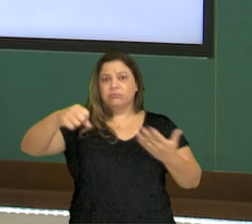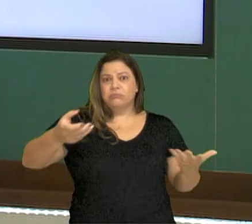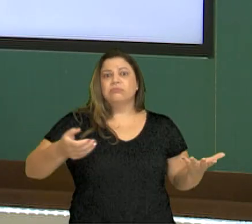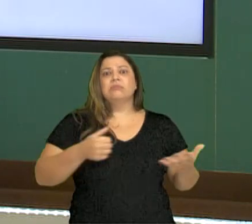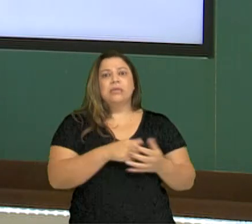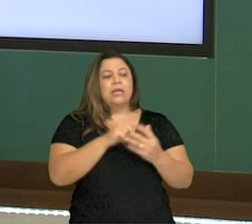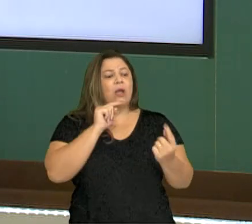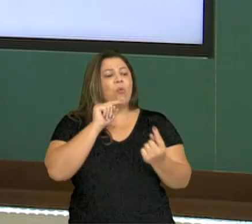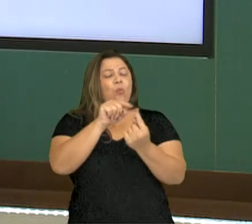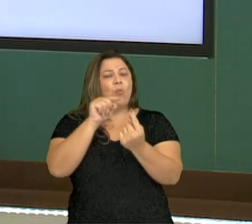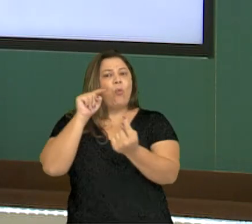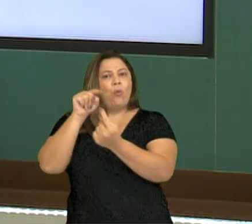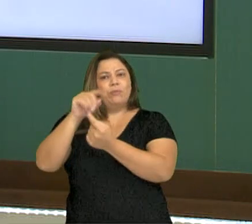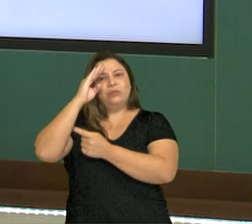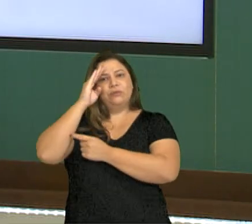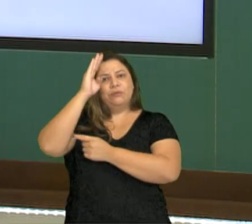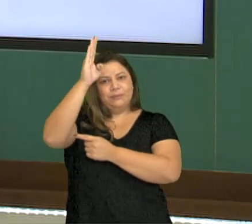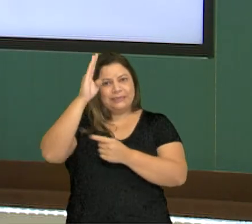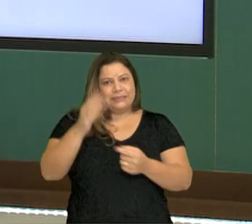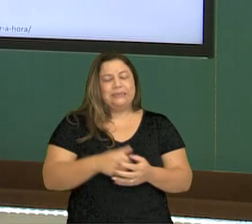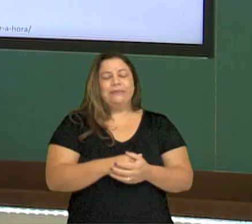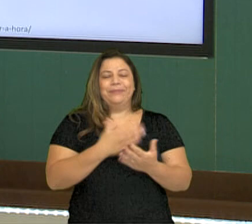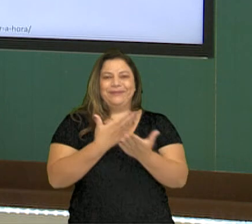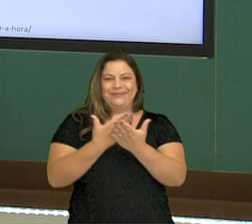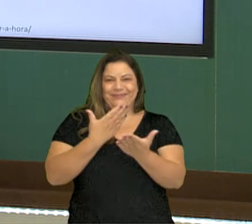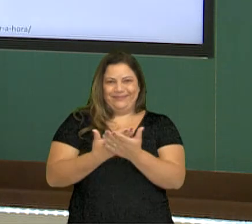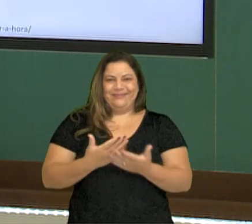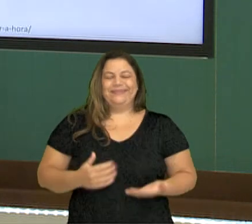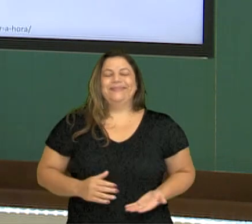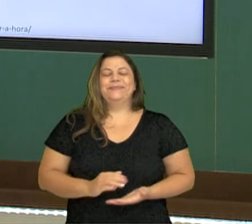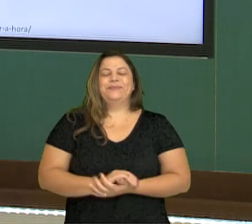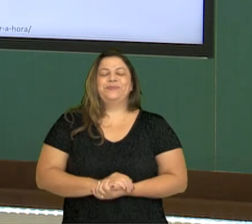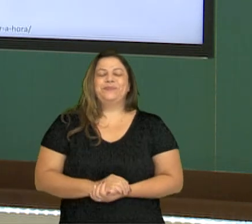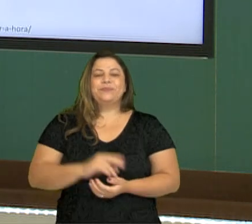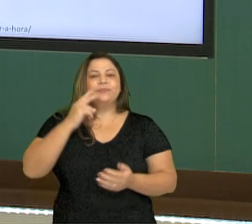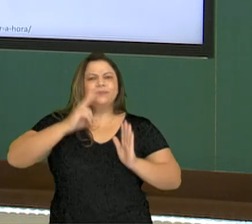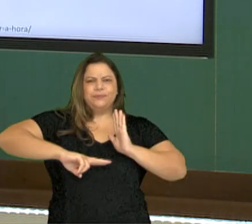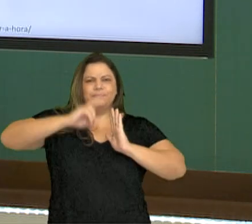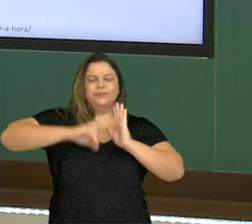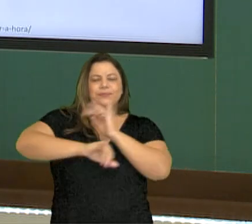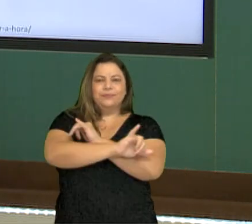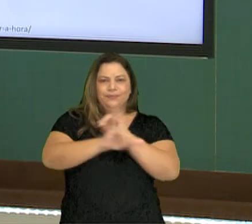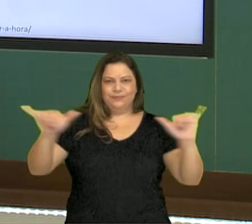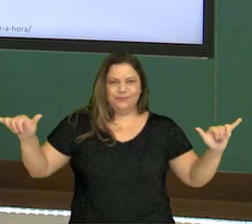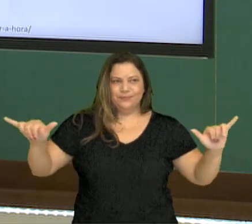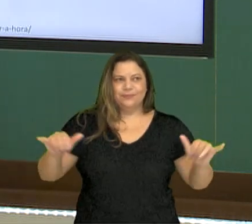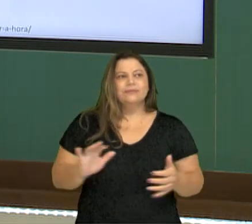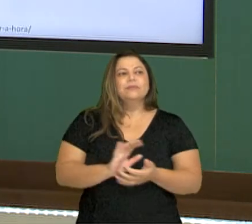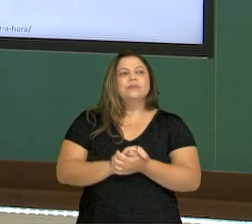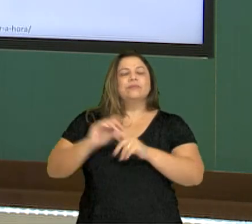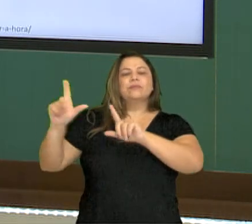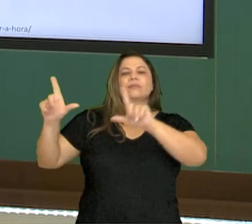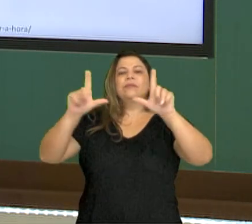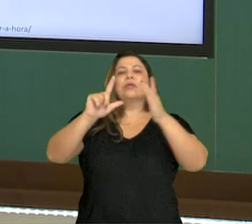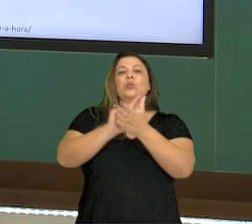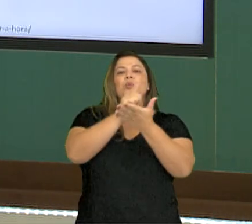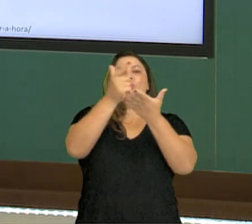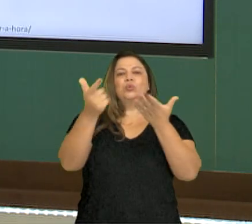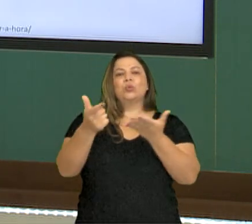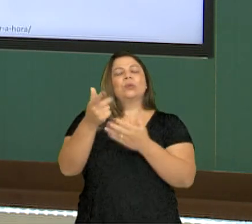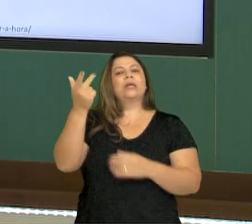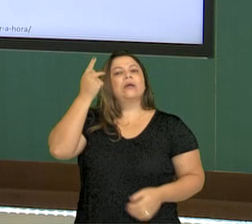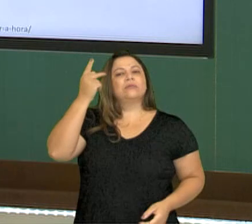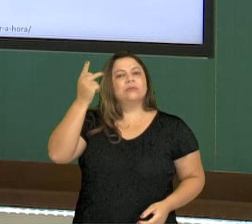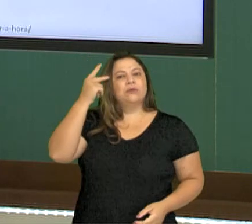o objetivo principal da nossa aula. Então vamos ler uma notícia? Foi retirada do jornal da